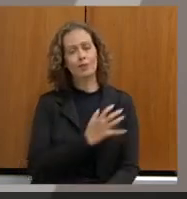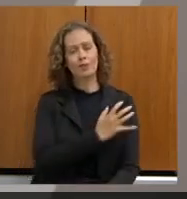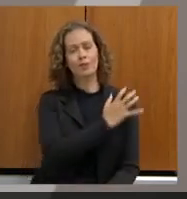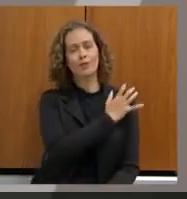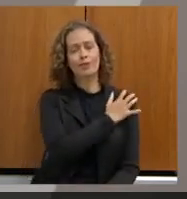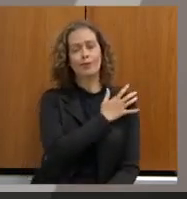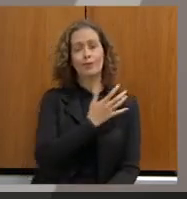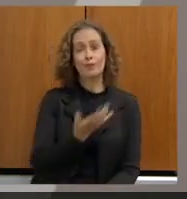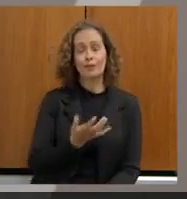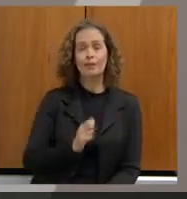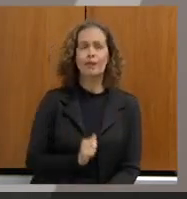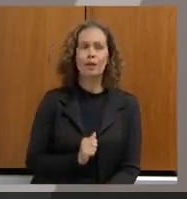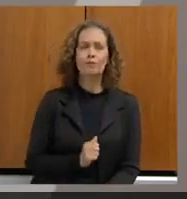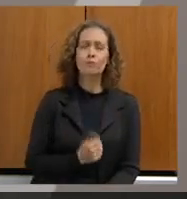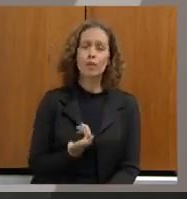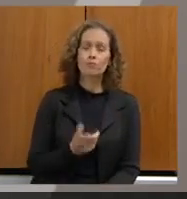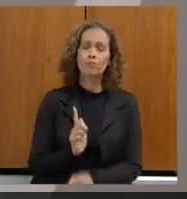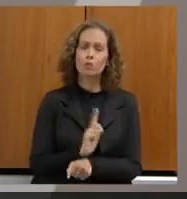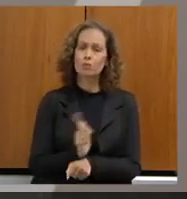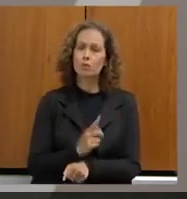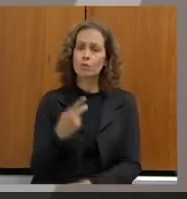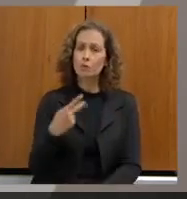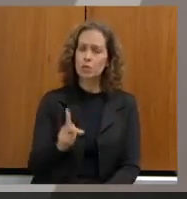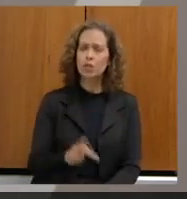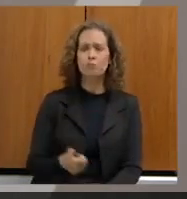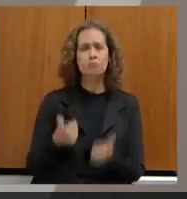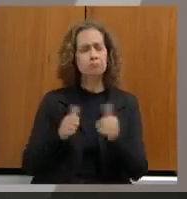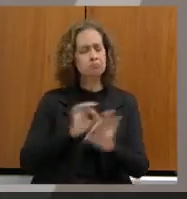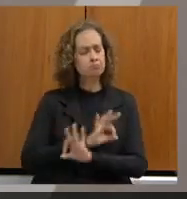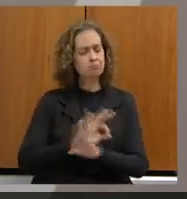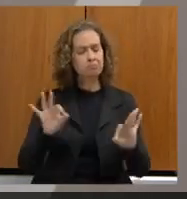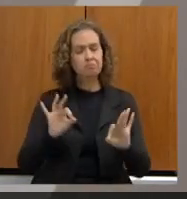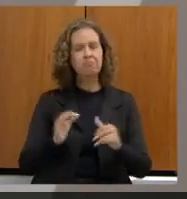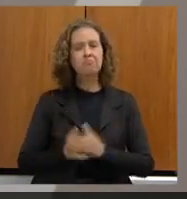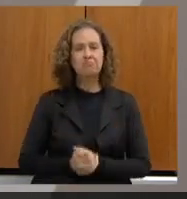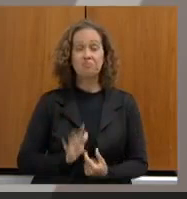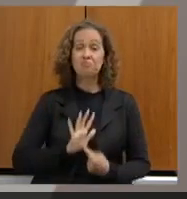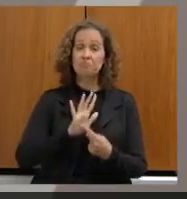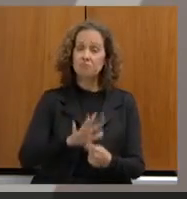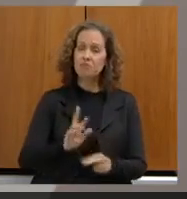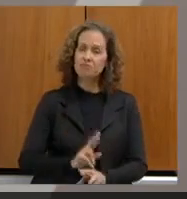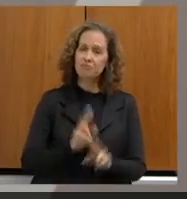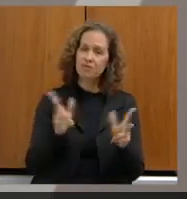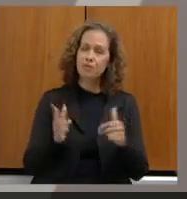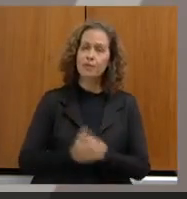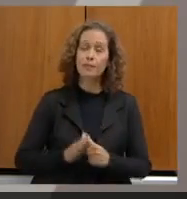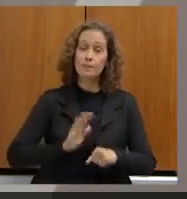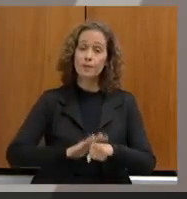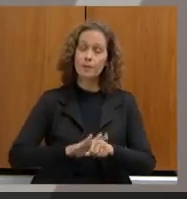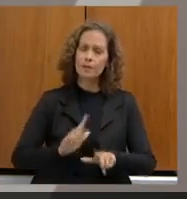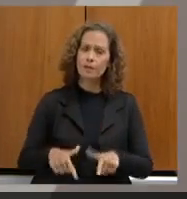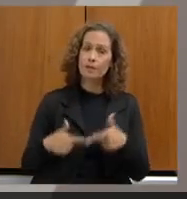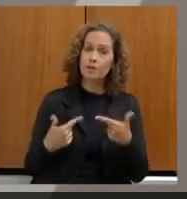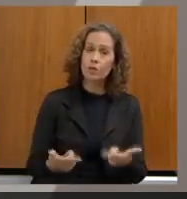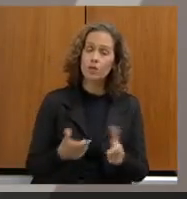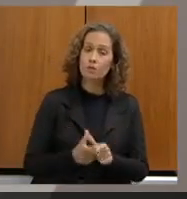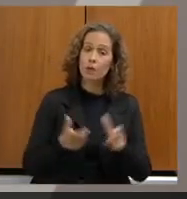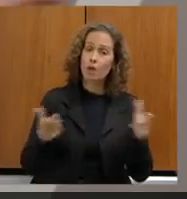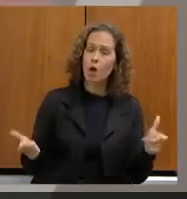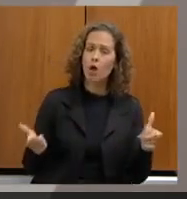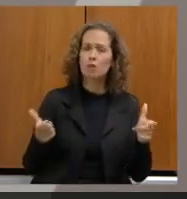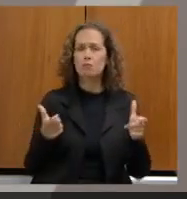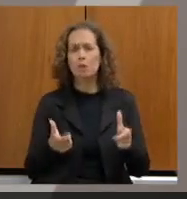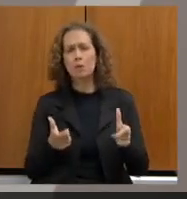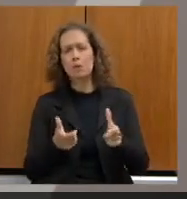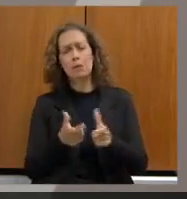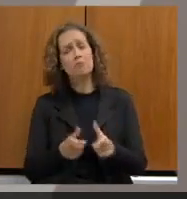isso que o seu comando realmente a Brilhante tem feito a diferença nas ações maiores nas médias